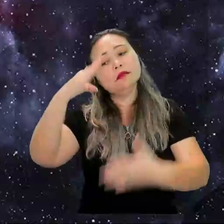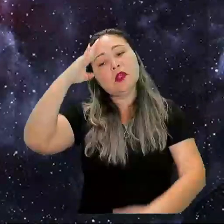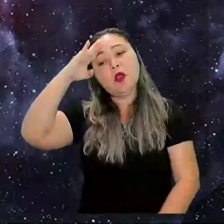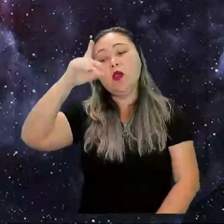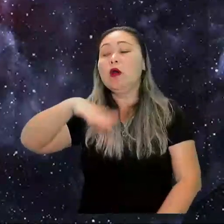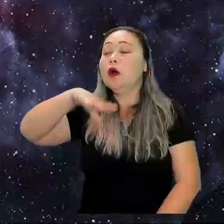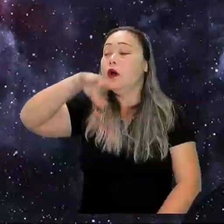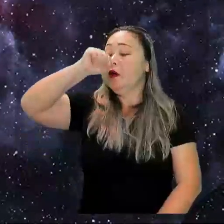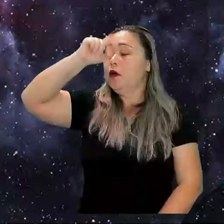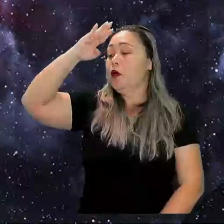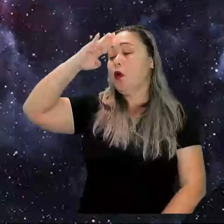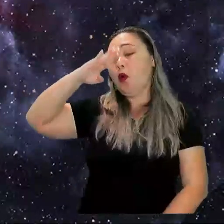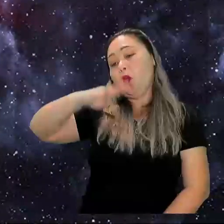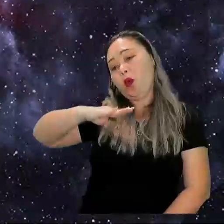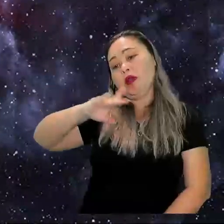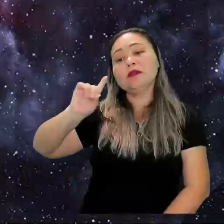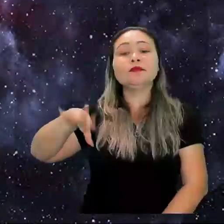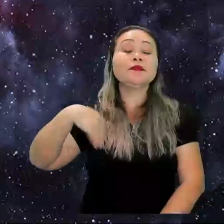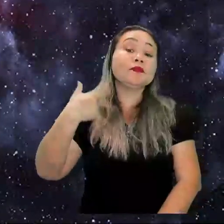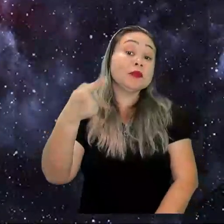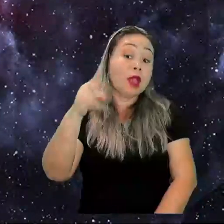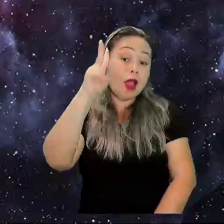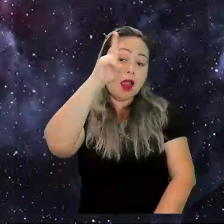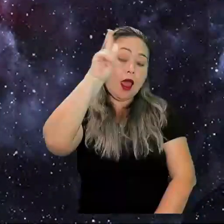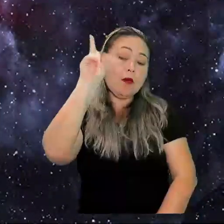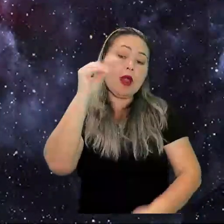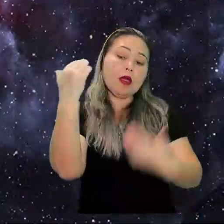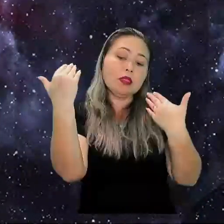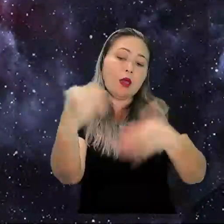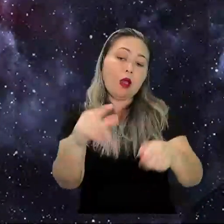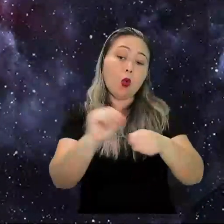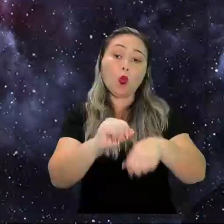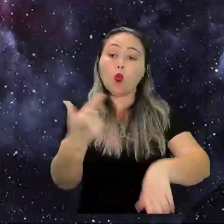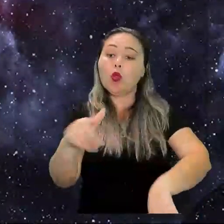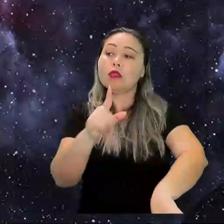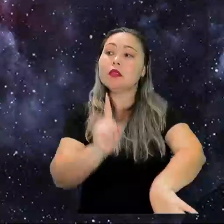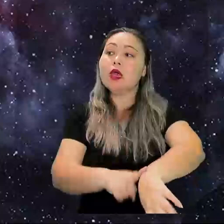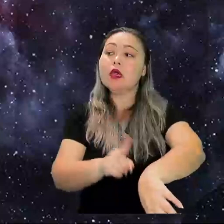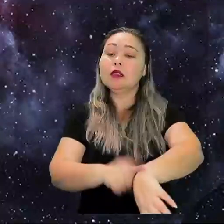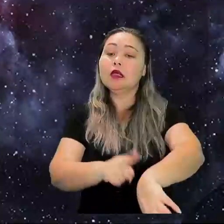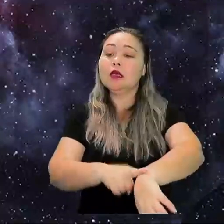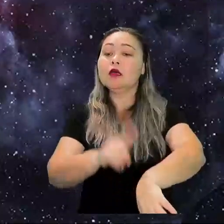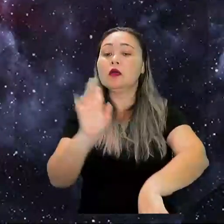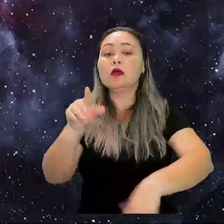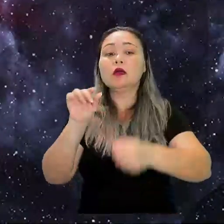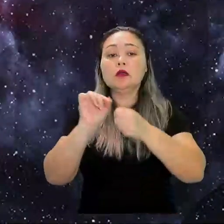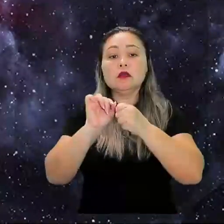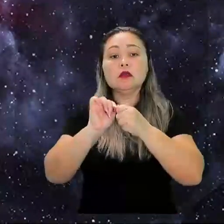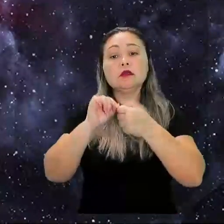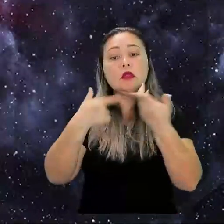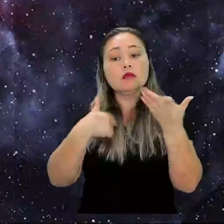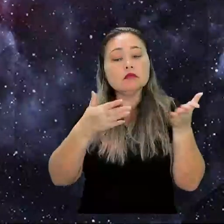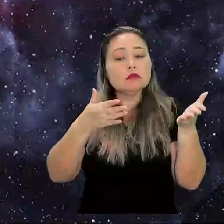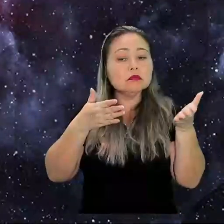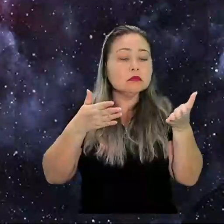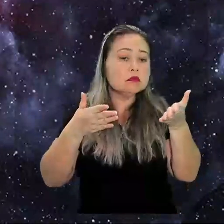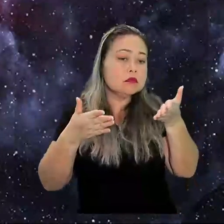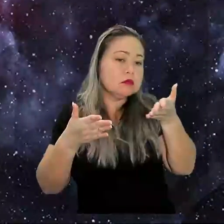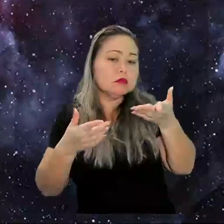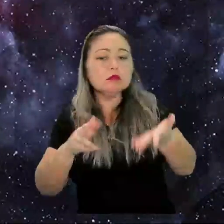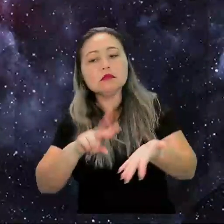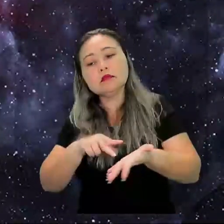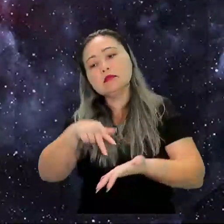aquela respirada. Lembrando que no dia da prova não tem muito tempo, né? Mas a gente deu até a dica, né? Que vale a pena dar um espacinho. Dá